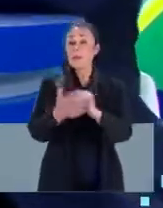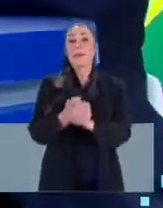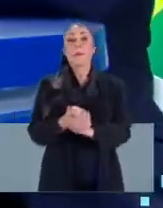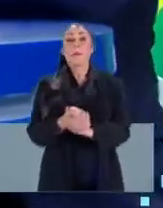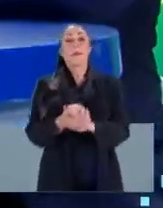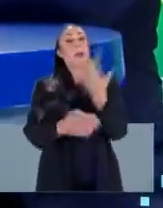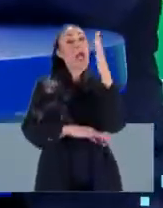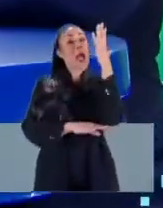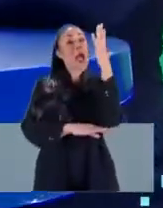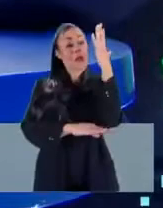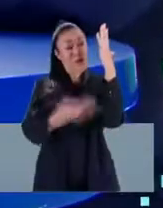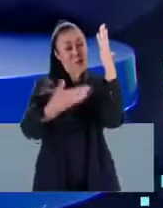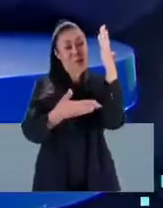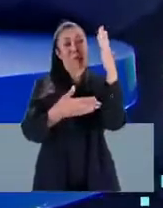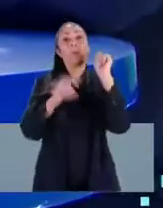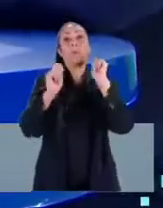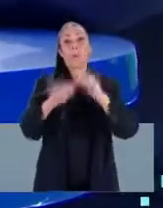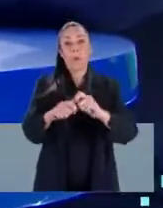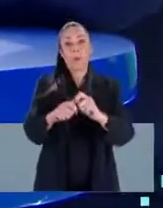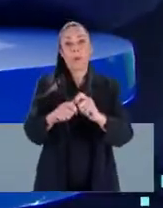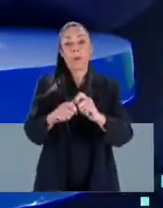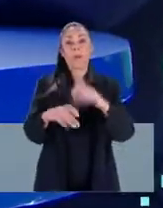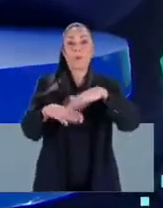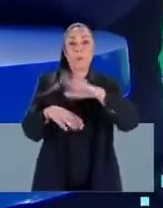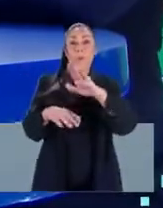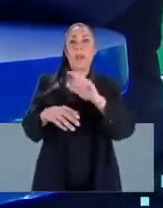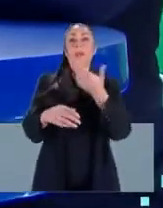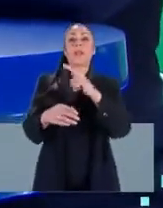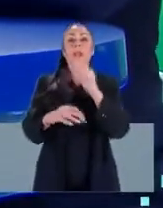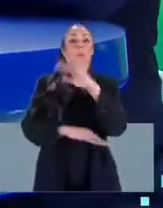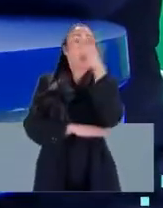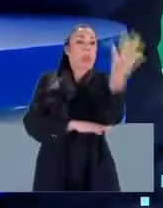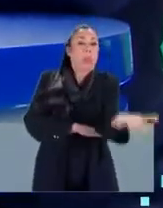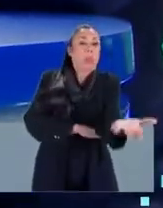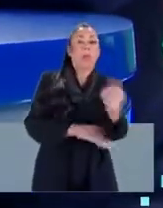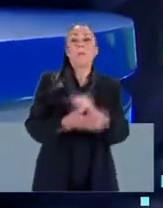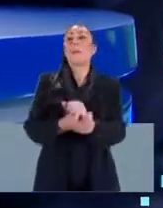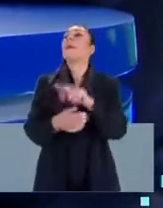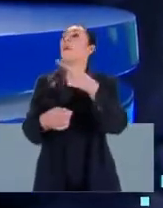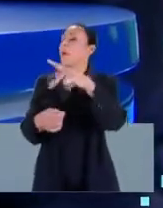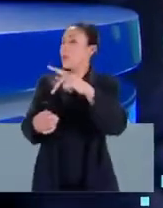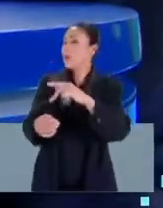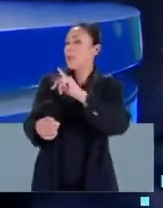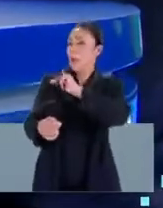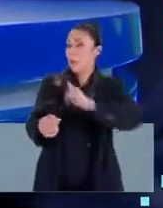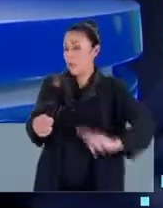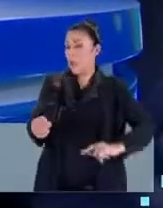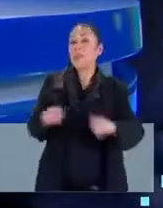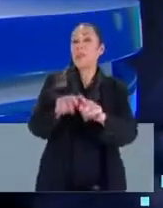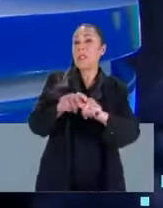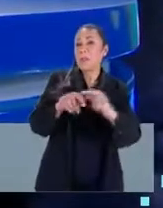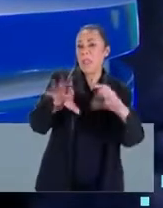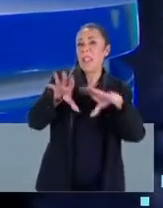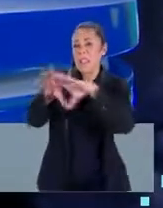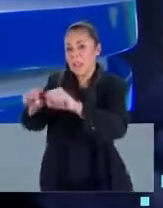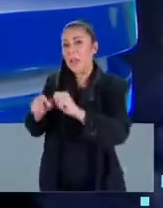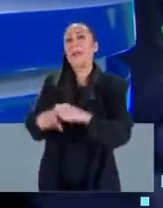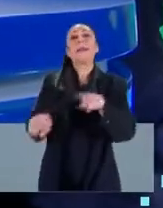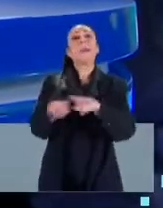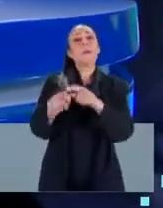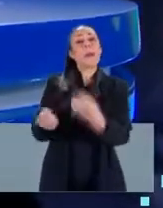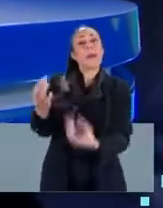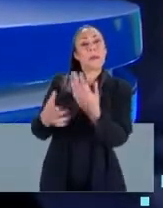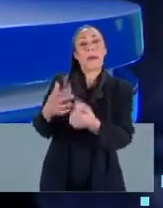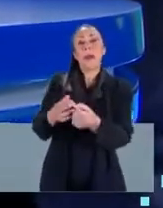árvore de pé, ela pode render mais do que uma árvore. Mas, Lula, você concorda que no seu governo também invadiram, também queimaram, e que a mídia não